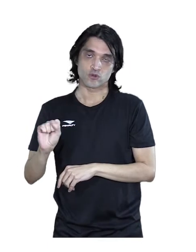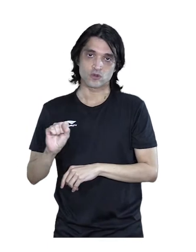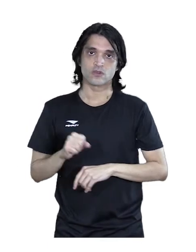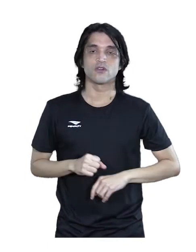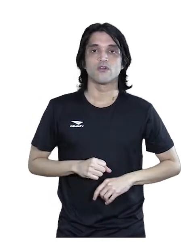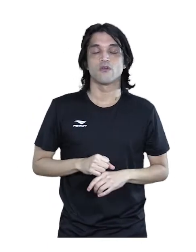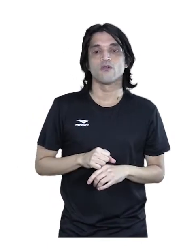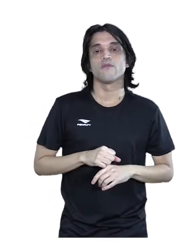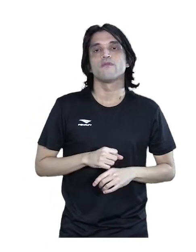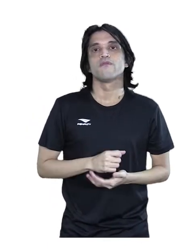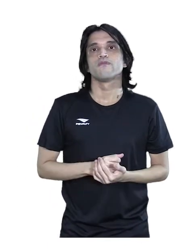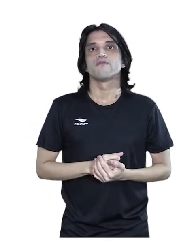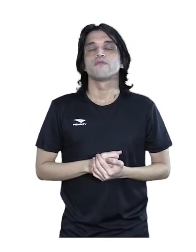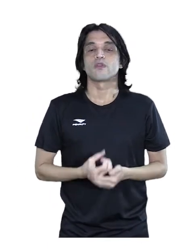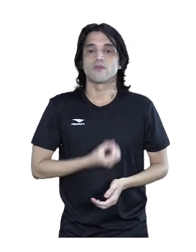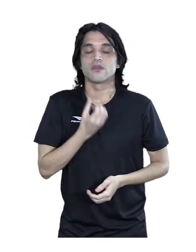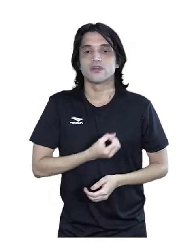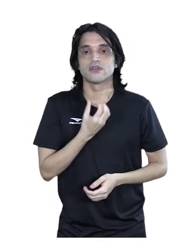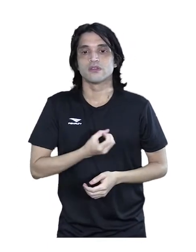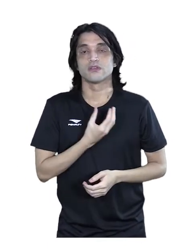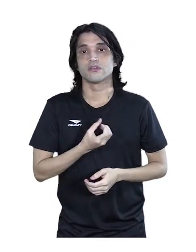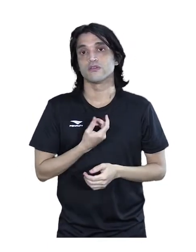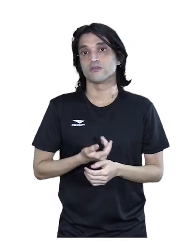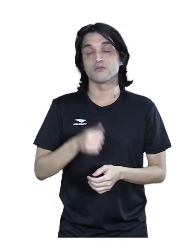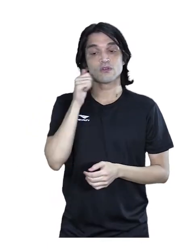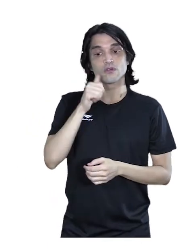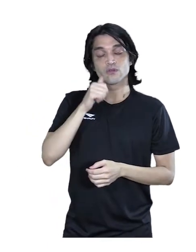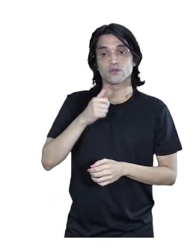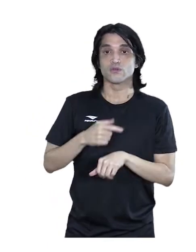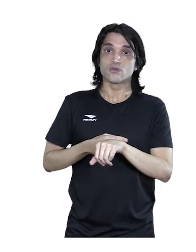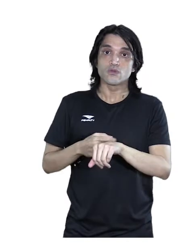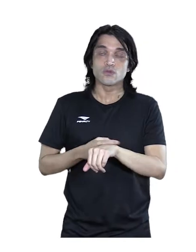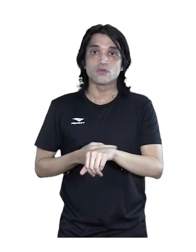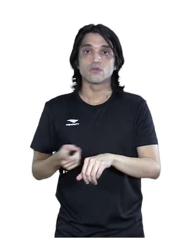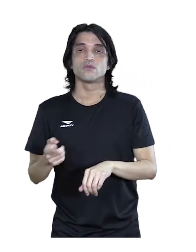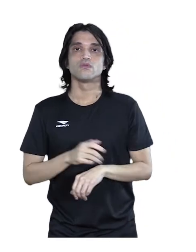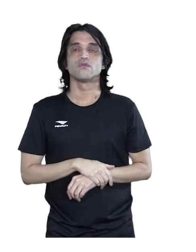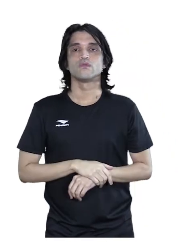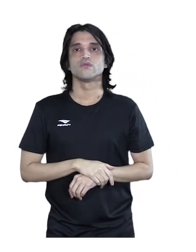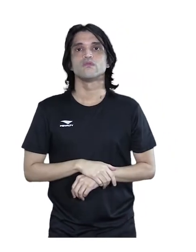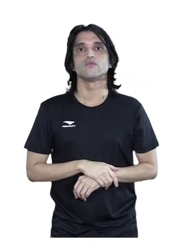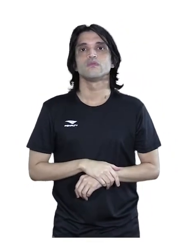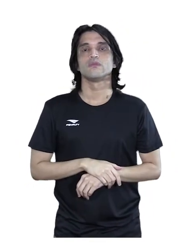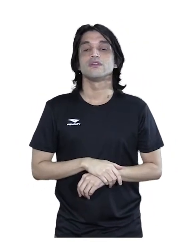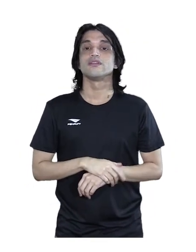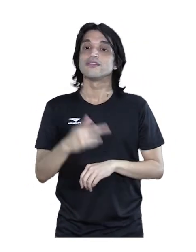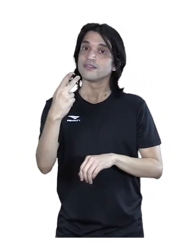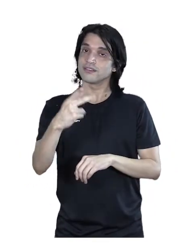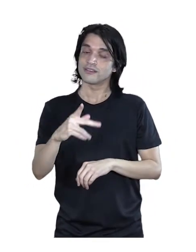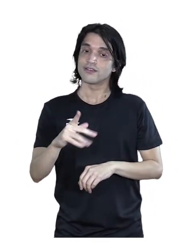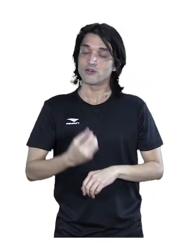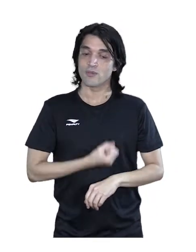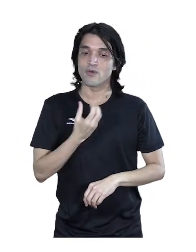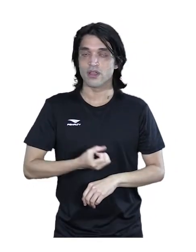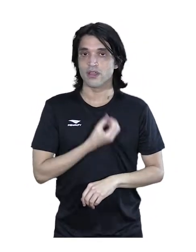eróticas, mulheres nuas. Via Láctea, só quem ama tem a possibilidade de falar com as estrelas. E é dele o poema que vimos